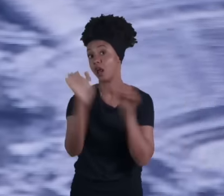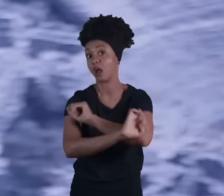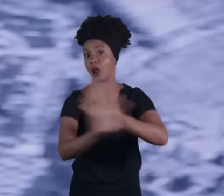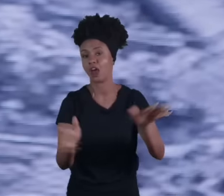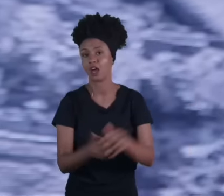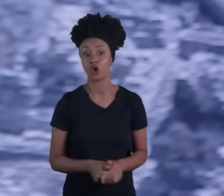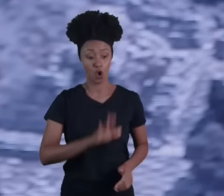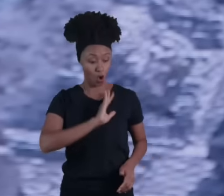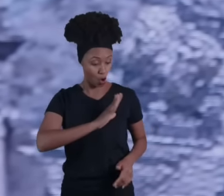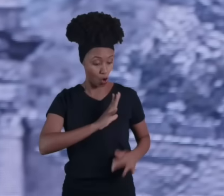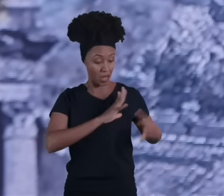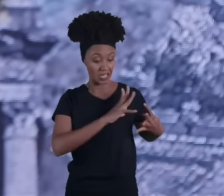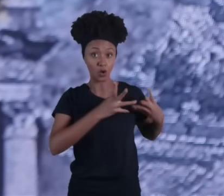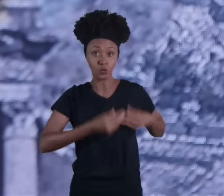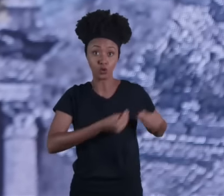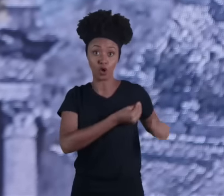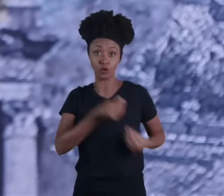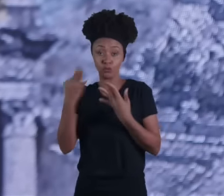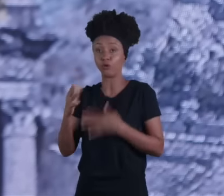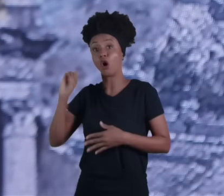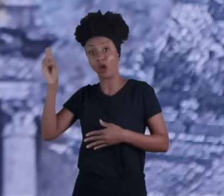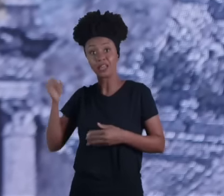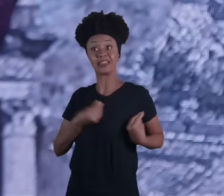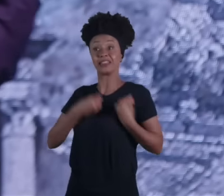coração inteiro para Deus, ou Ele não te quer.